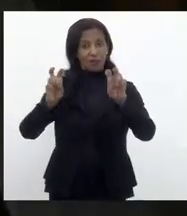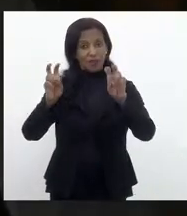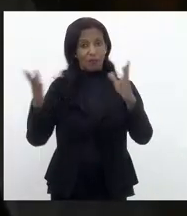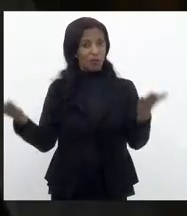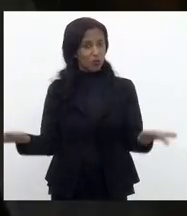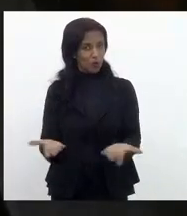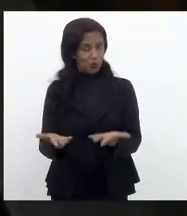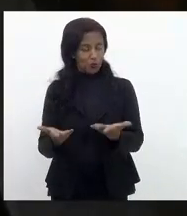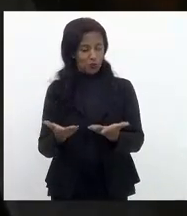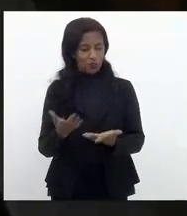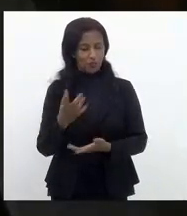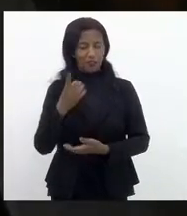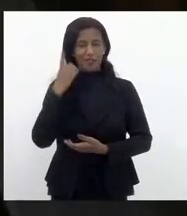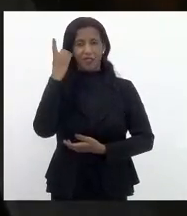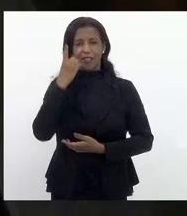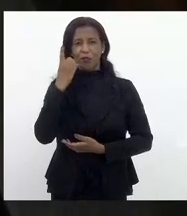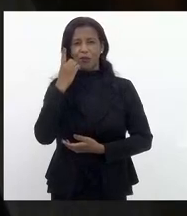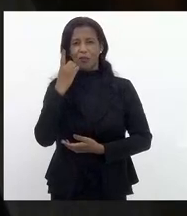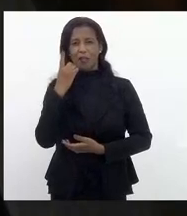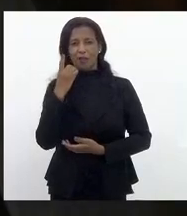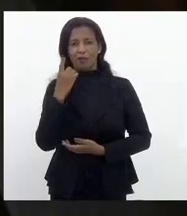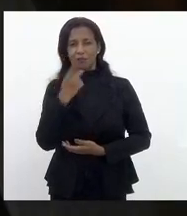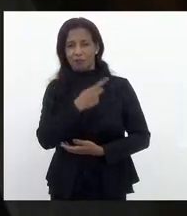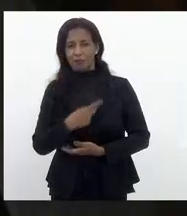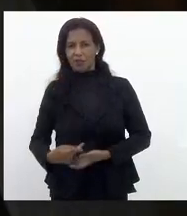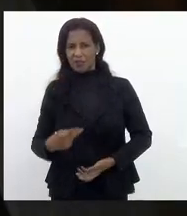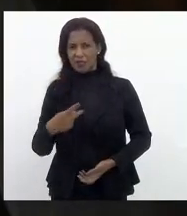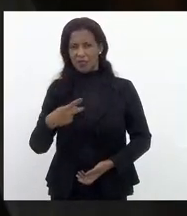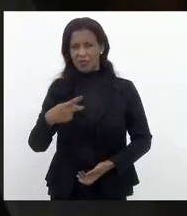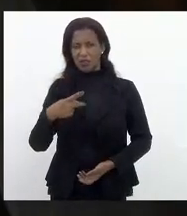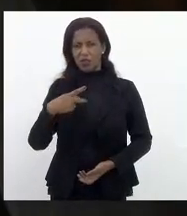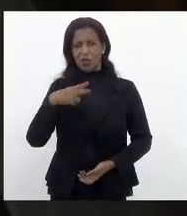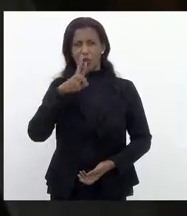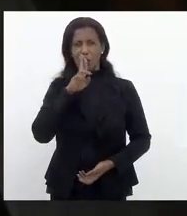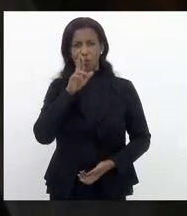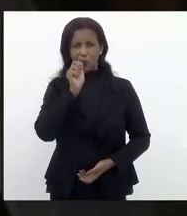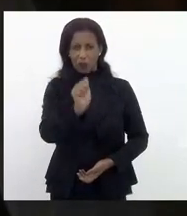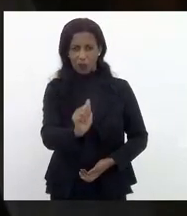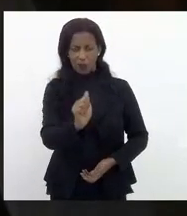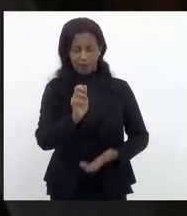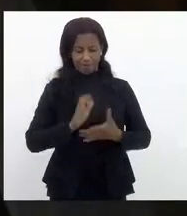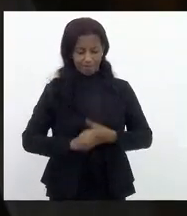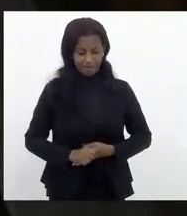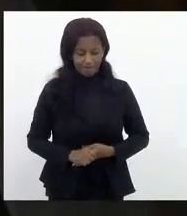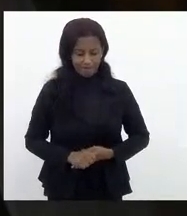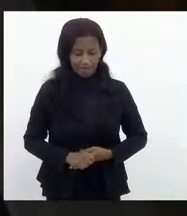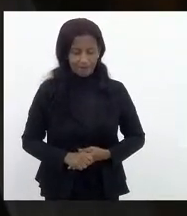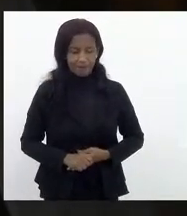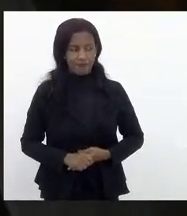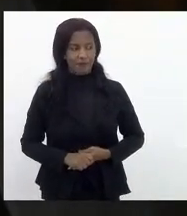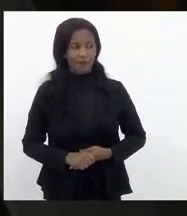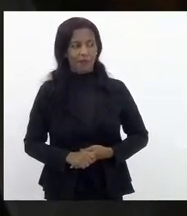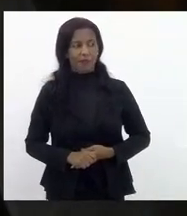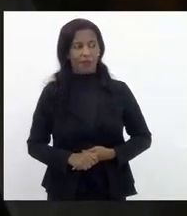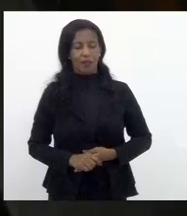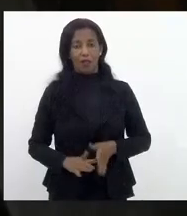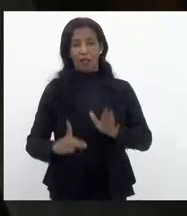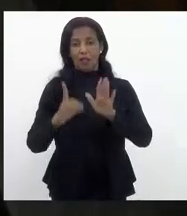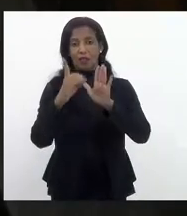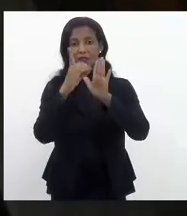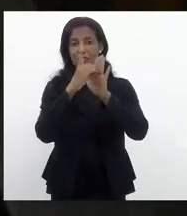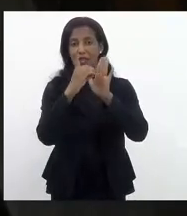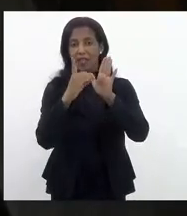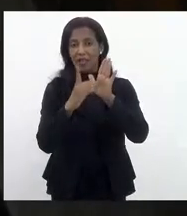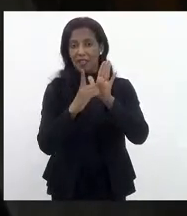hoje Deputado Presidente Rodrigo Amorim E aí e o decreto